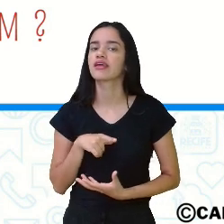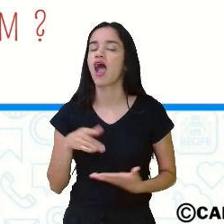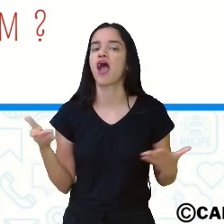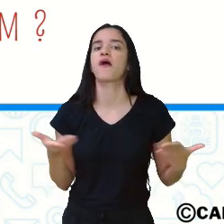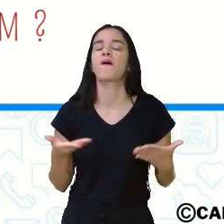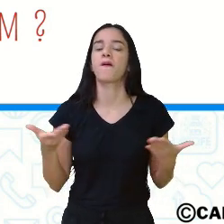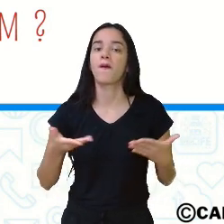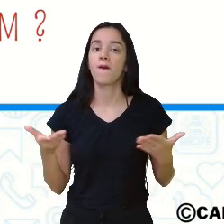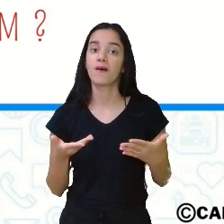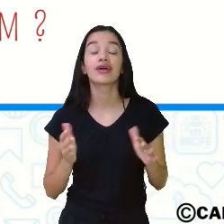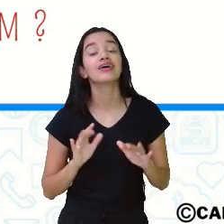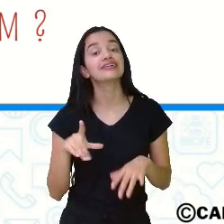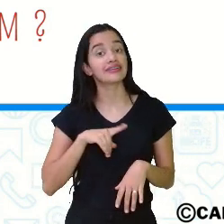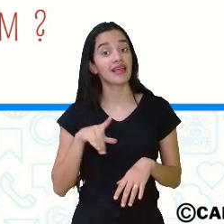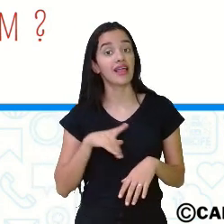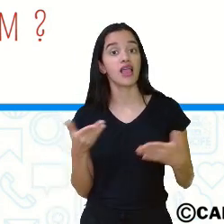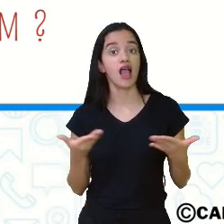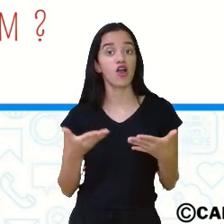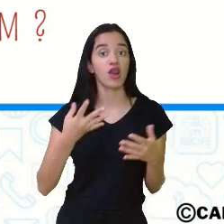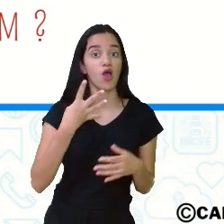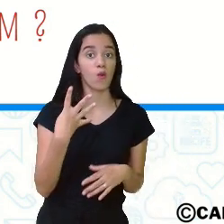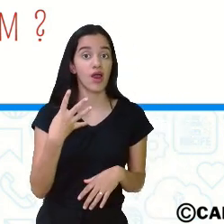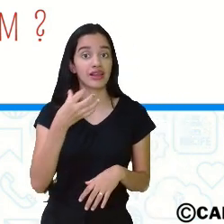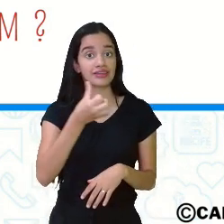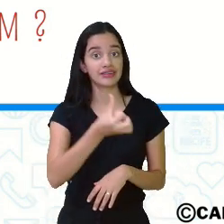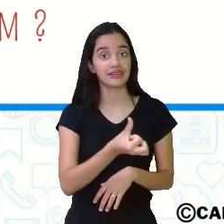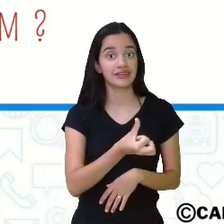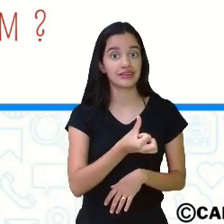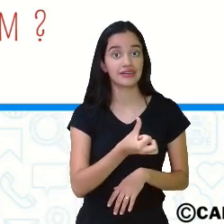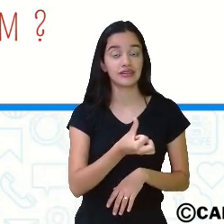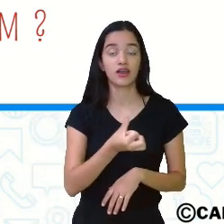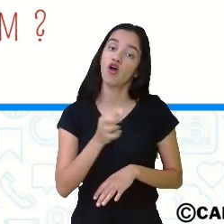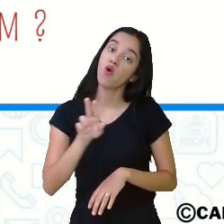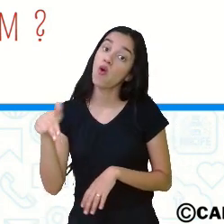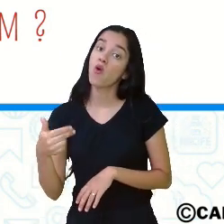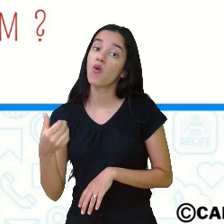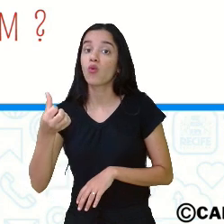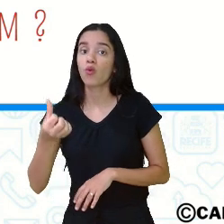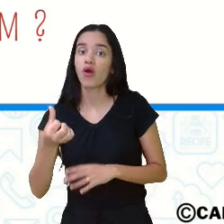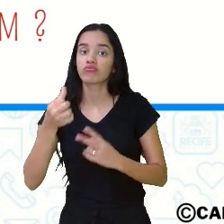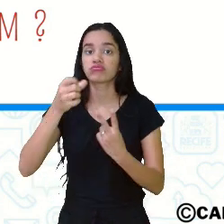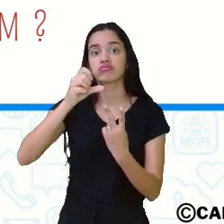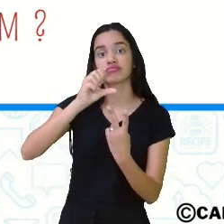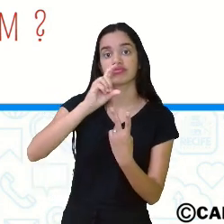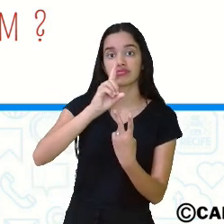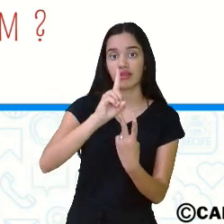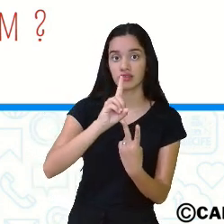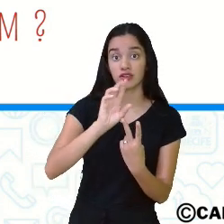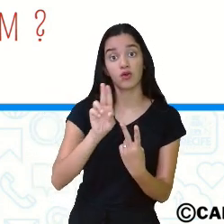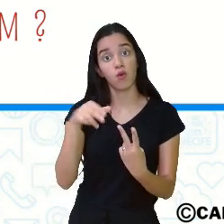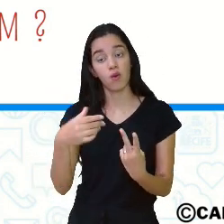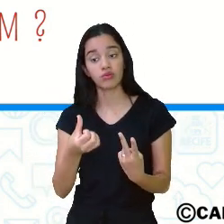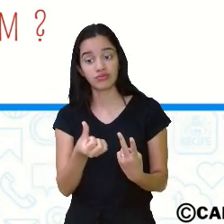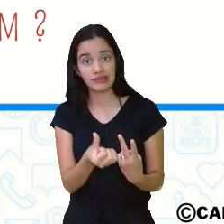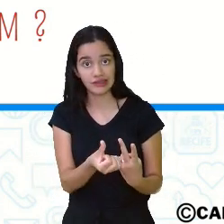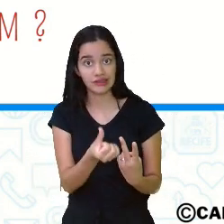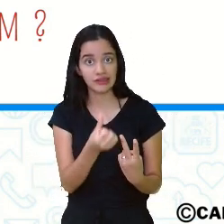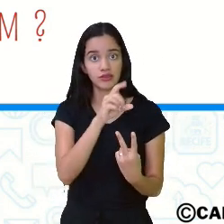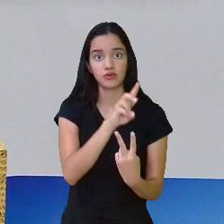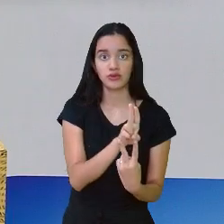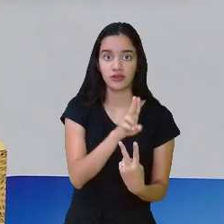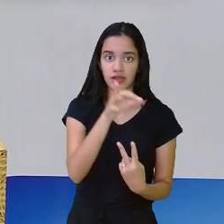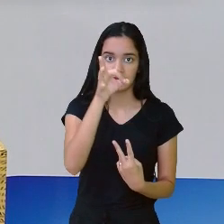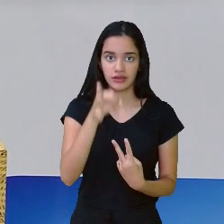restaram 46 bolinhas, ou 4 dezenas e 6 unidades de bolinhas, tá